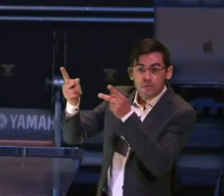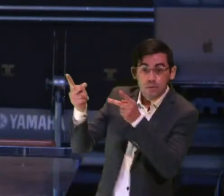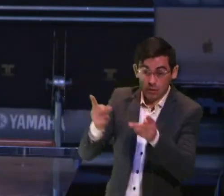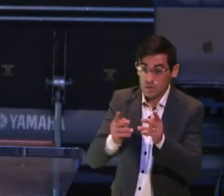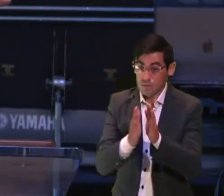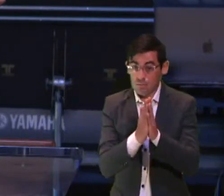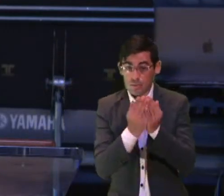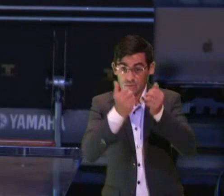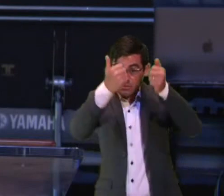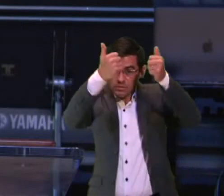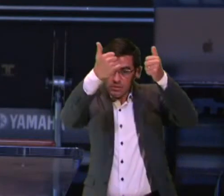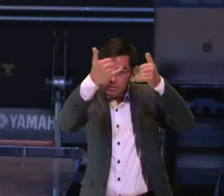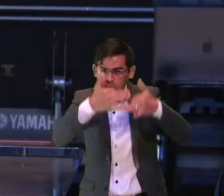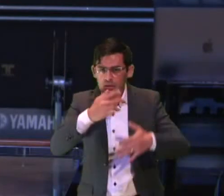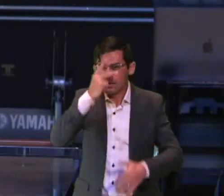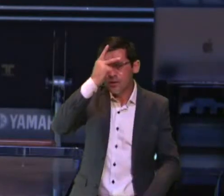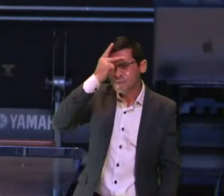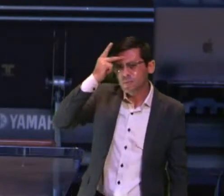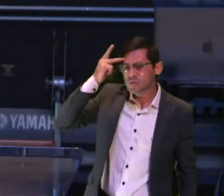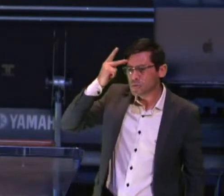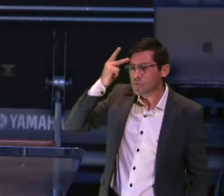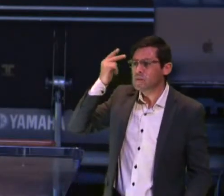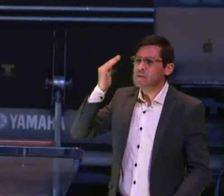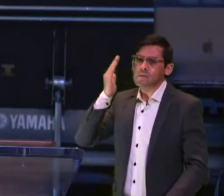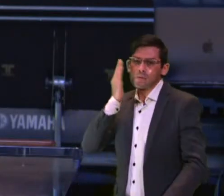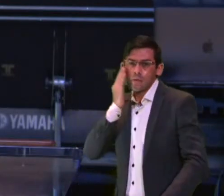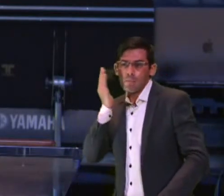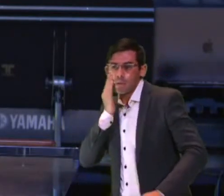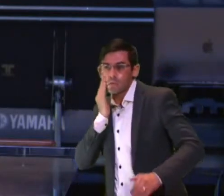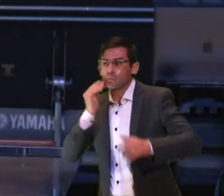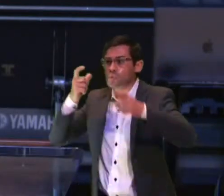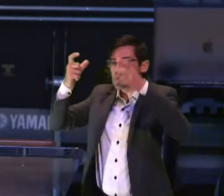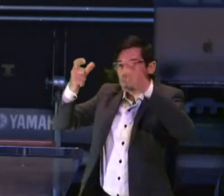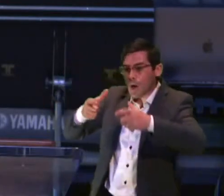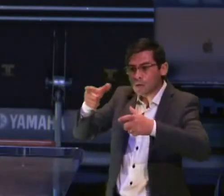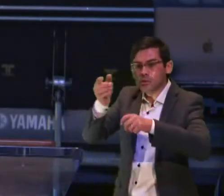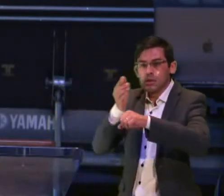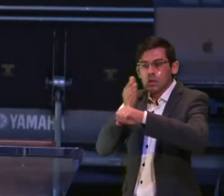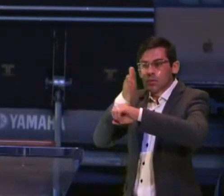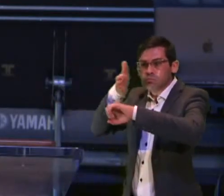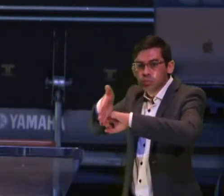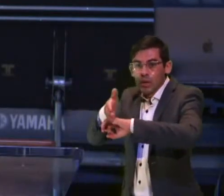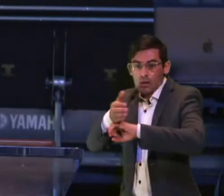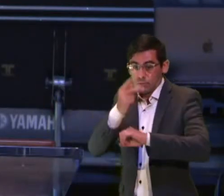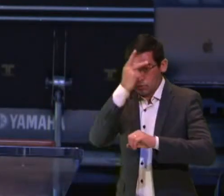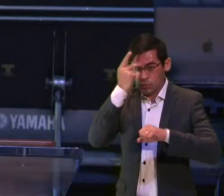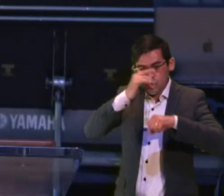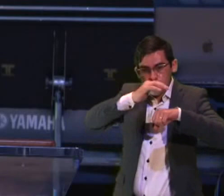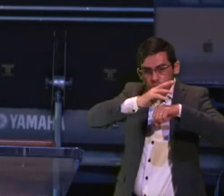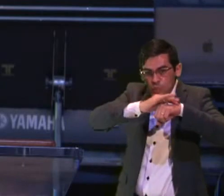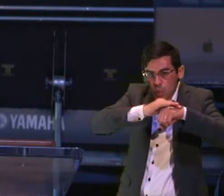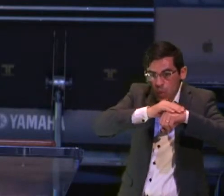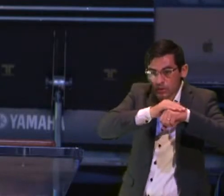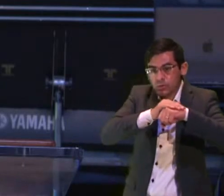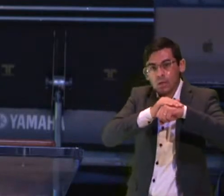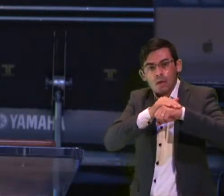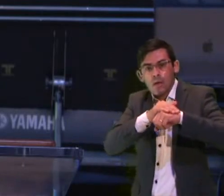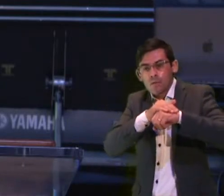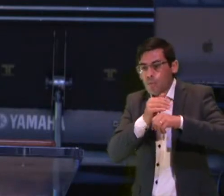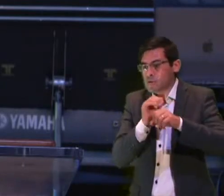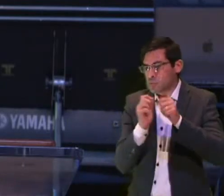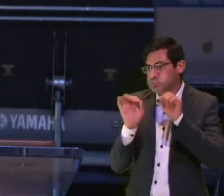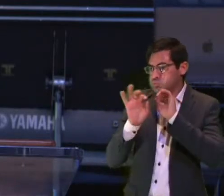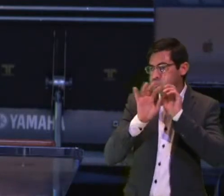Bíblia diz que as pessoas ficam sabendo do lugar de oração e começam a trazer os doentes, as pessoas em macas,